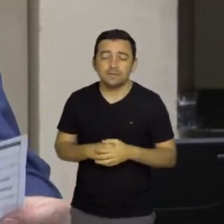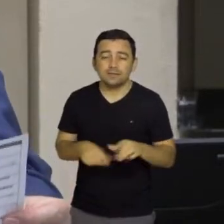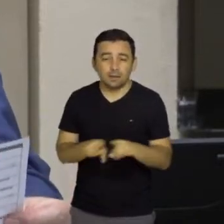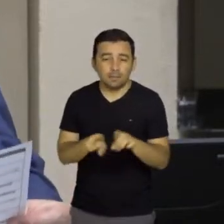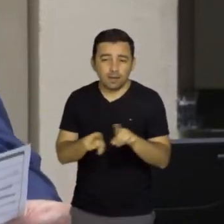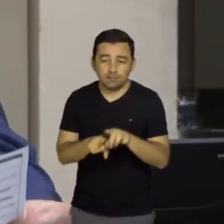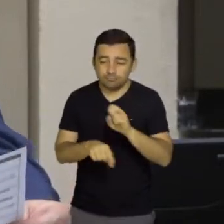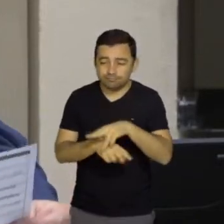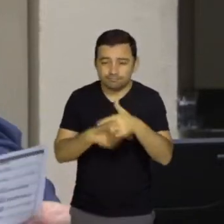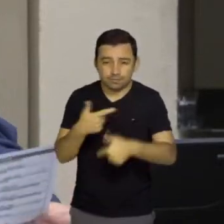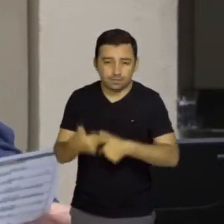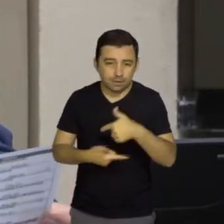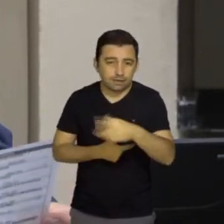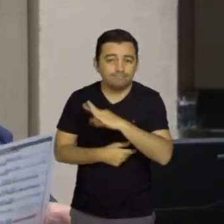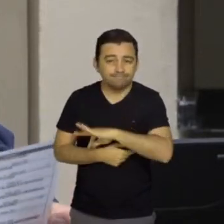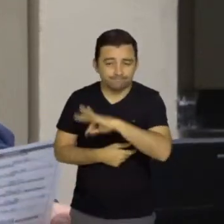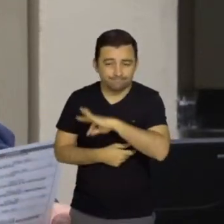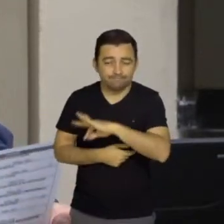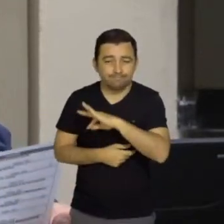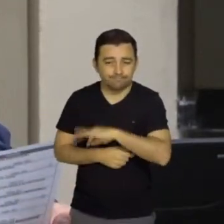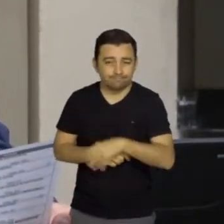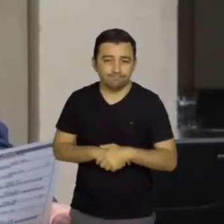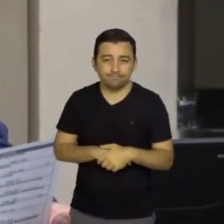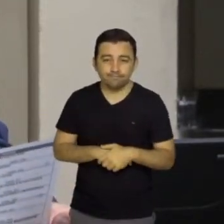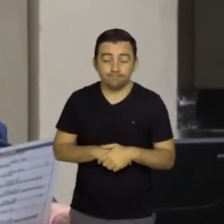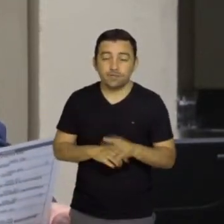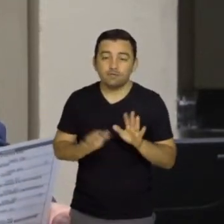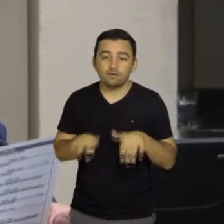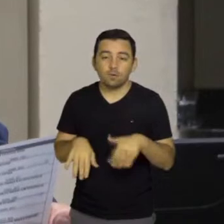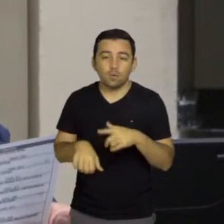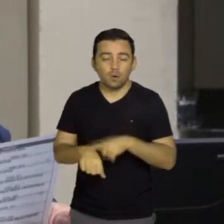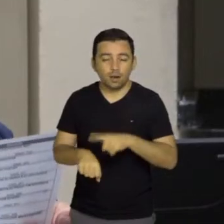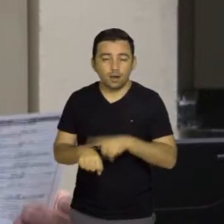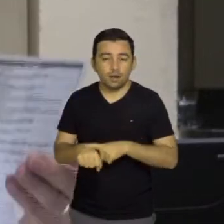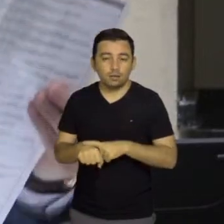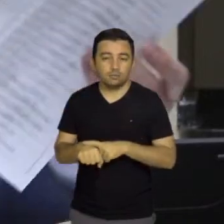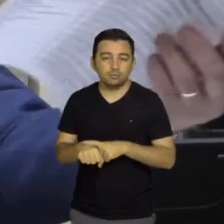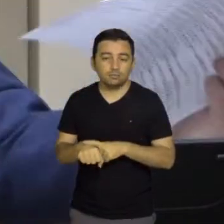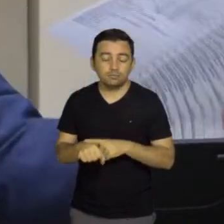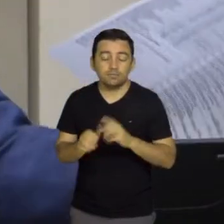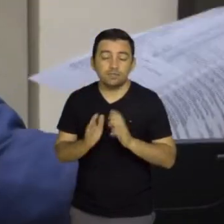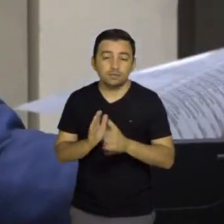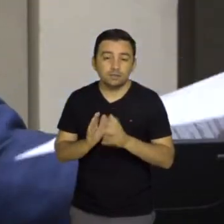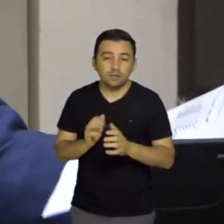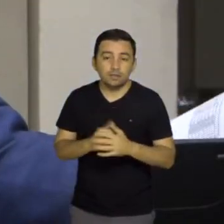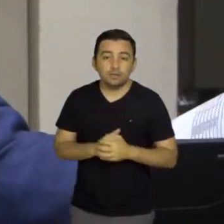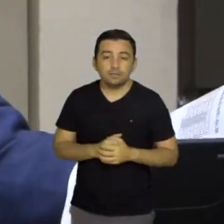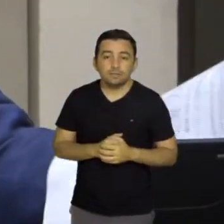de emprego e renda. Fim do horário destinado aos partidos políticos, nós